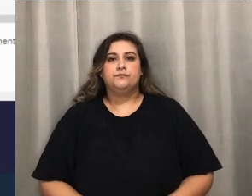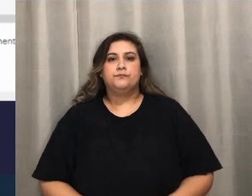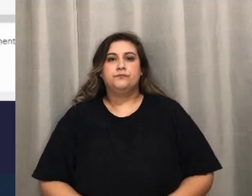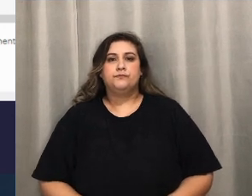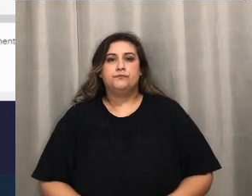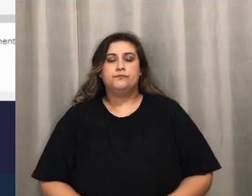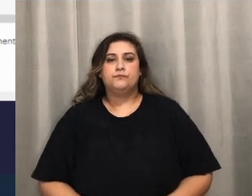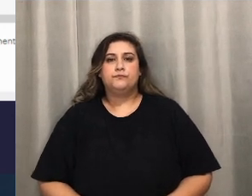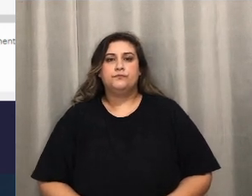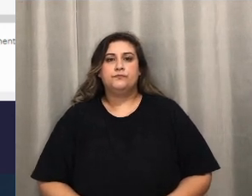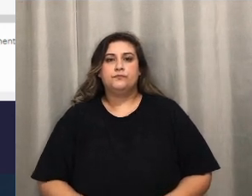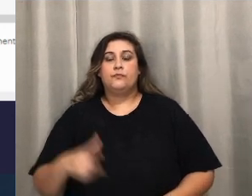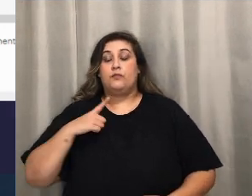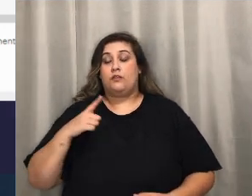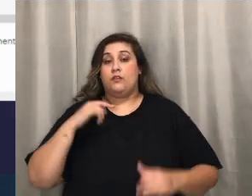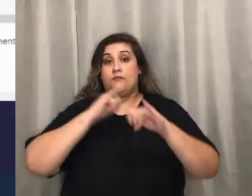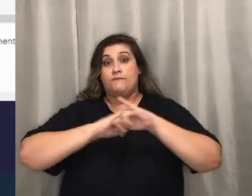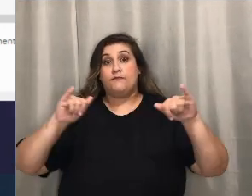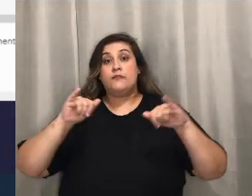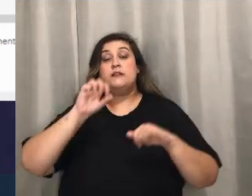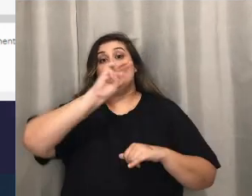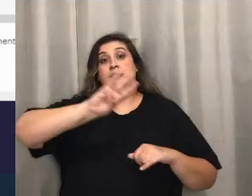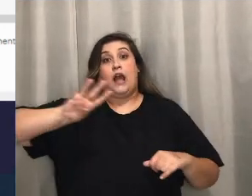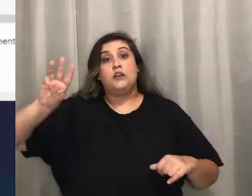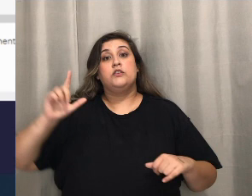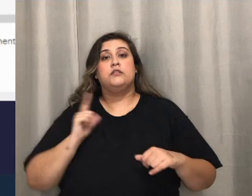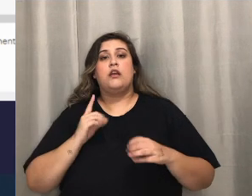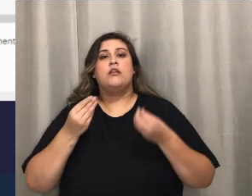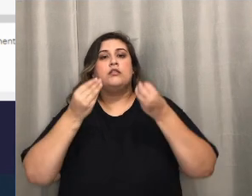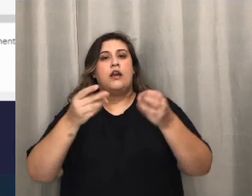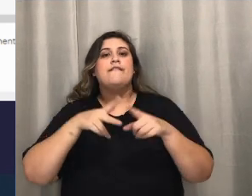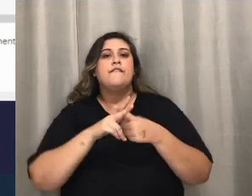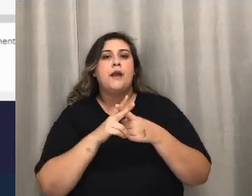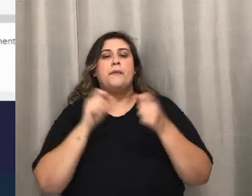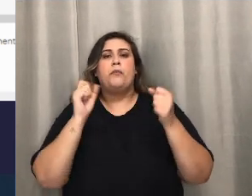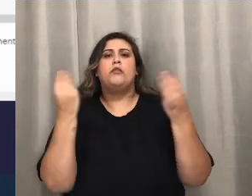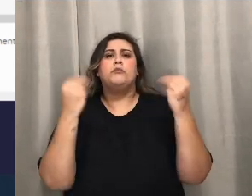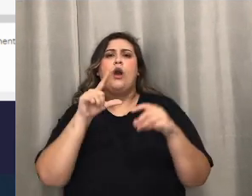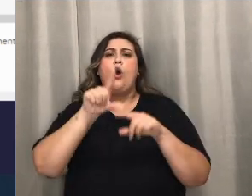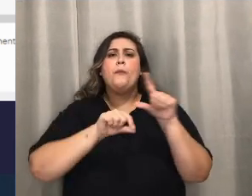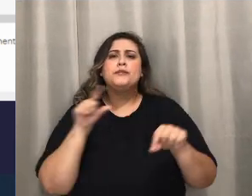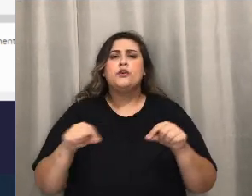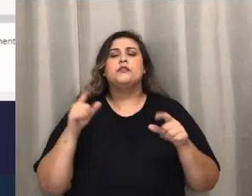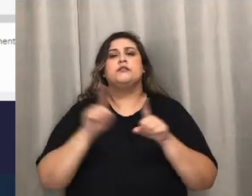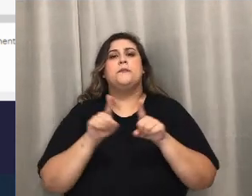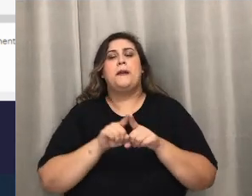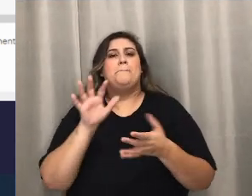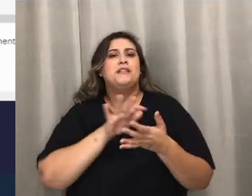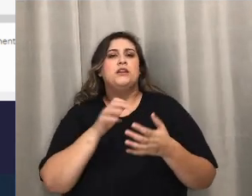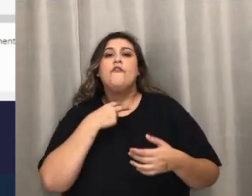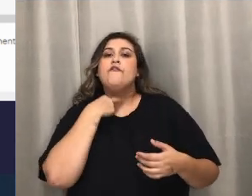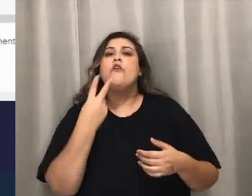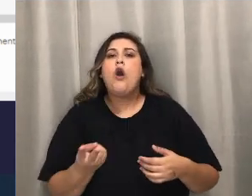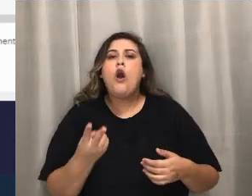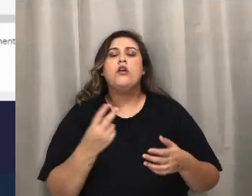Lembrando que o site também oferece ferramentas para adicionar locuções, mensagens de voz, uploads